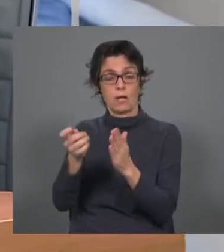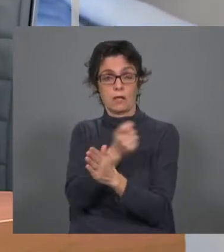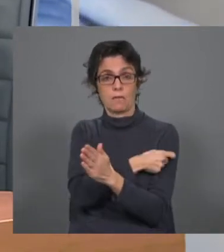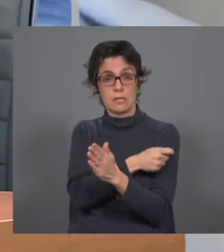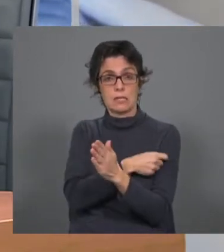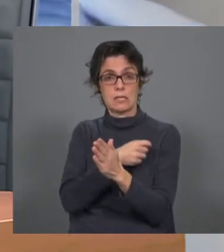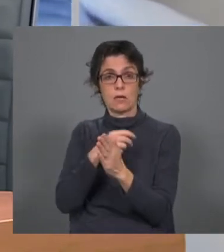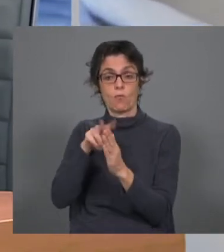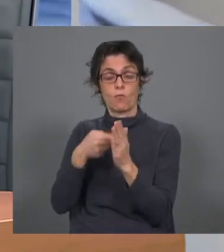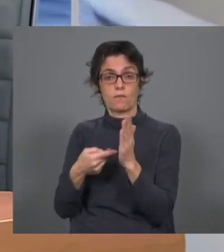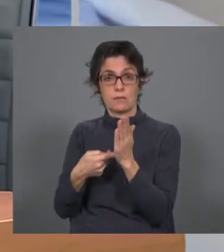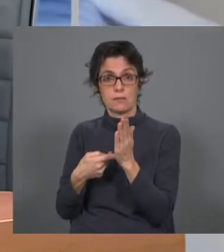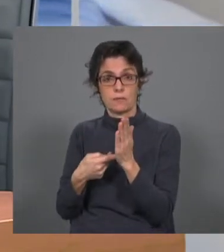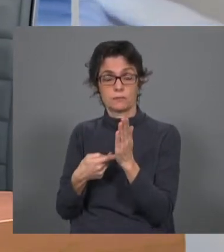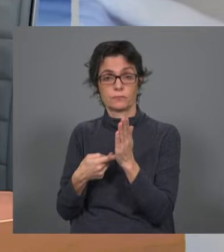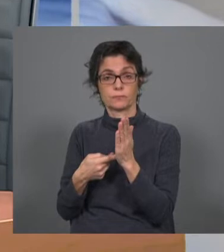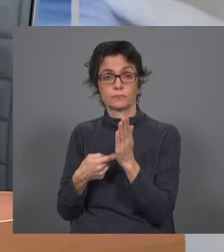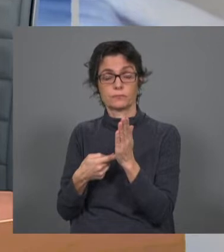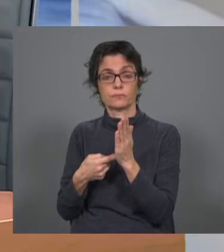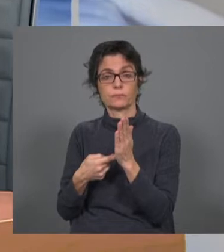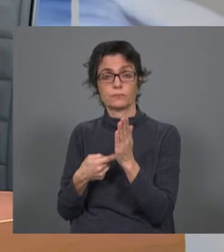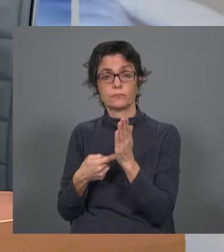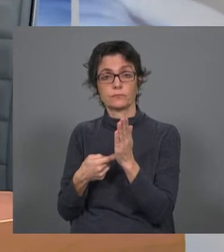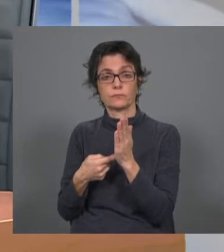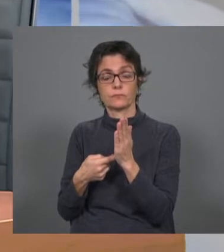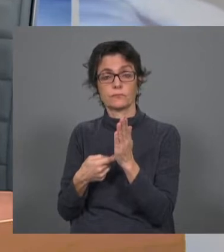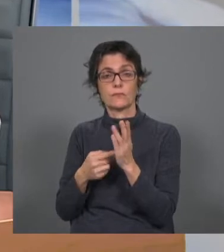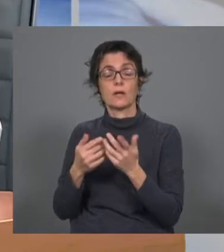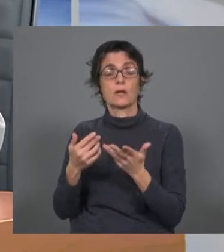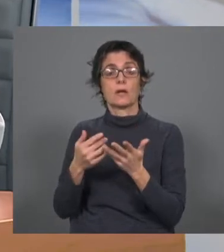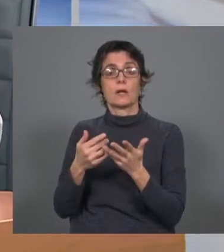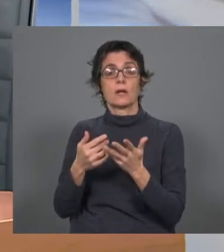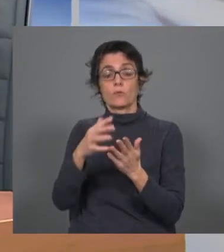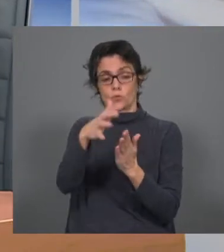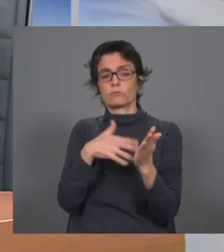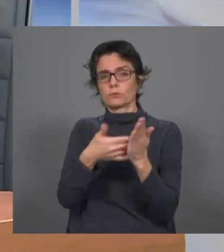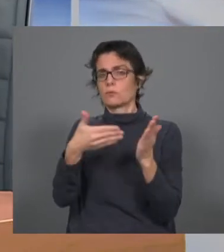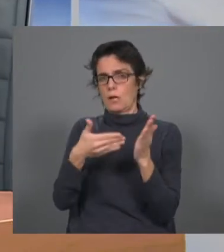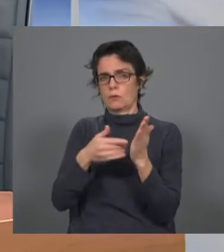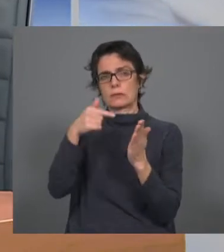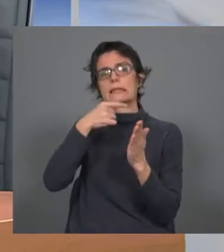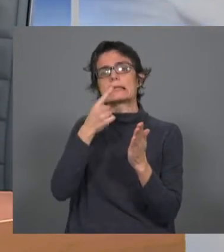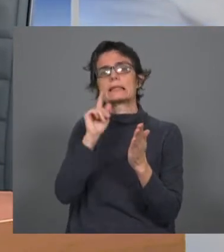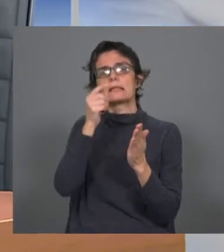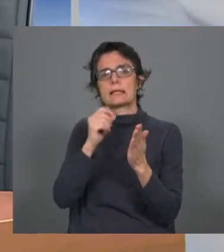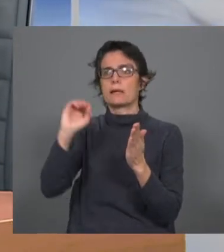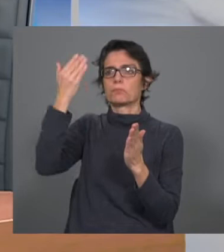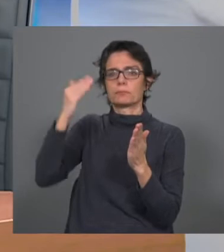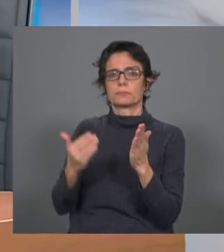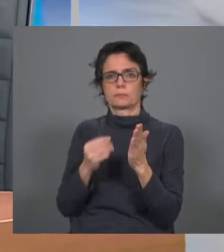vacinação. E a partir do momento em que são definidos prioritários, devem